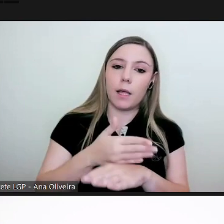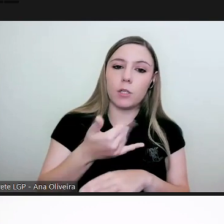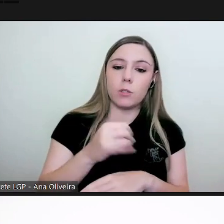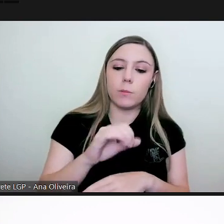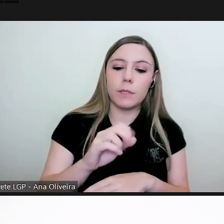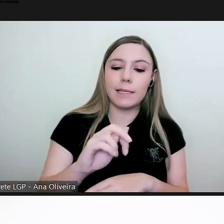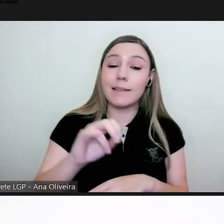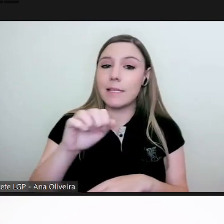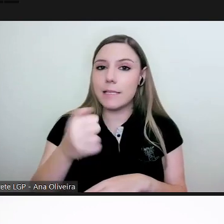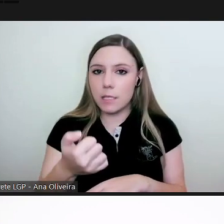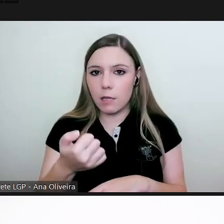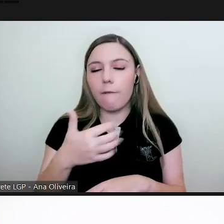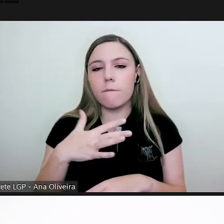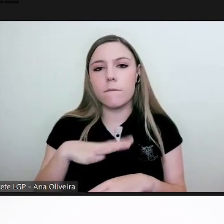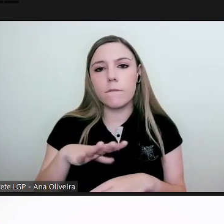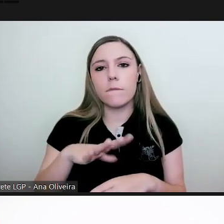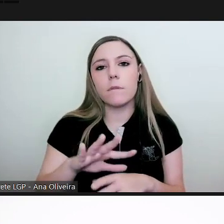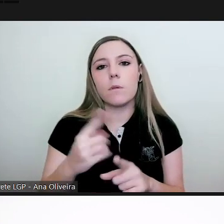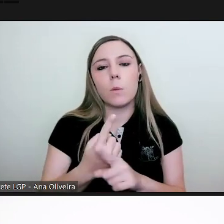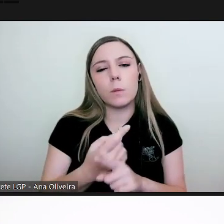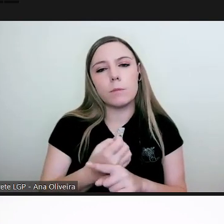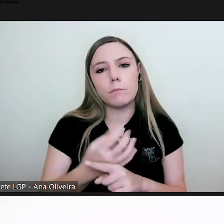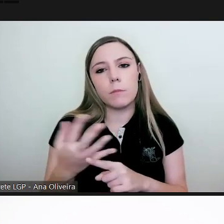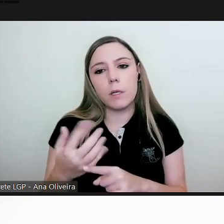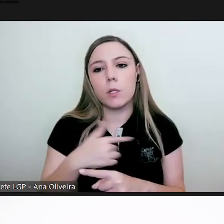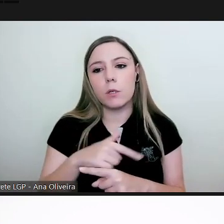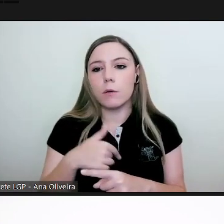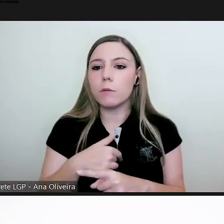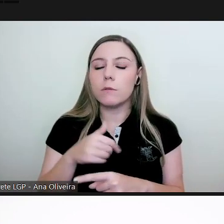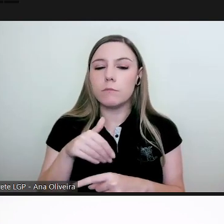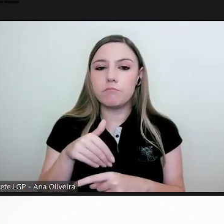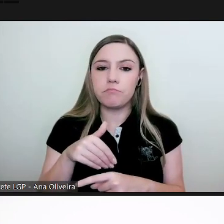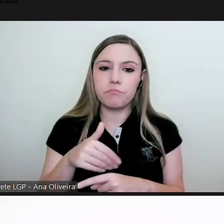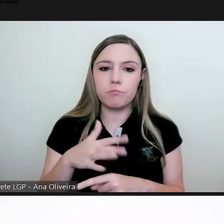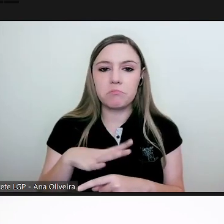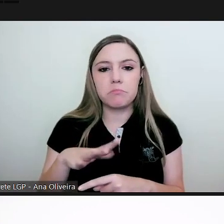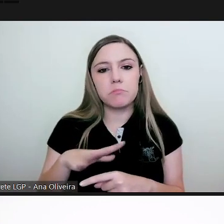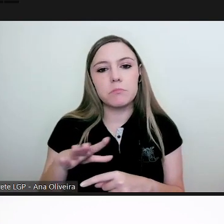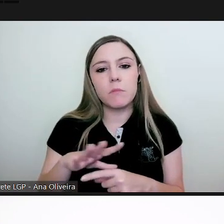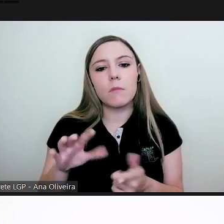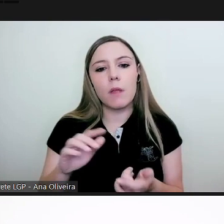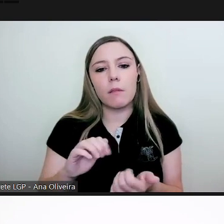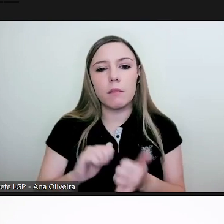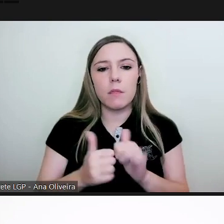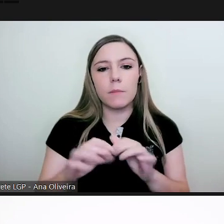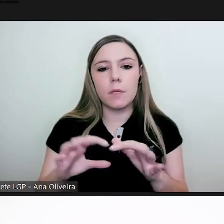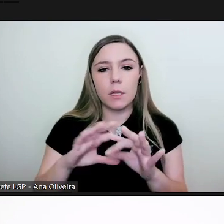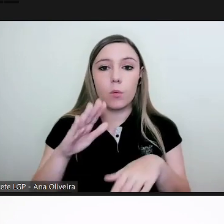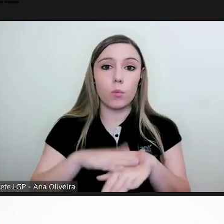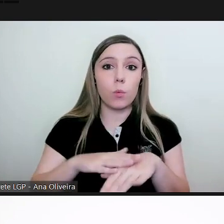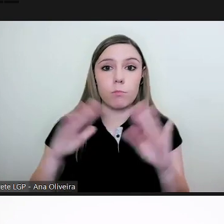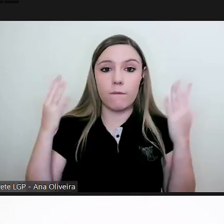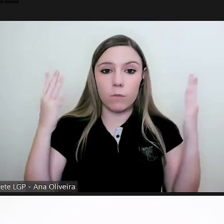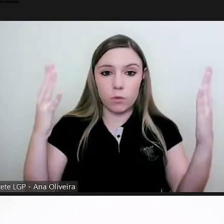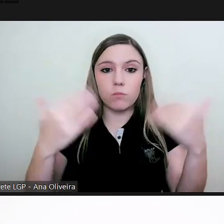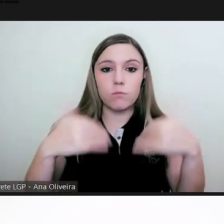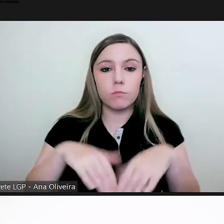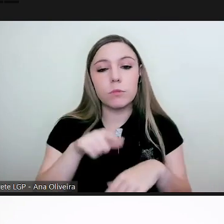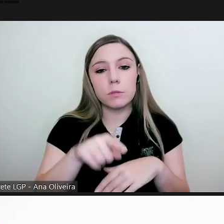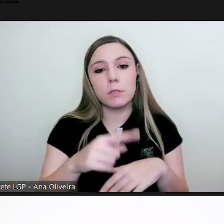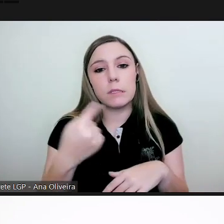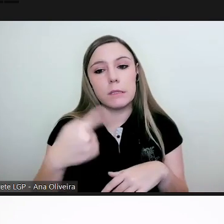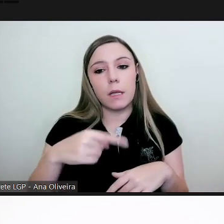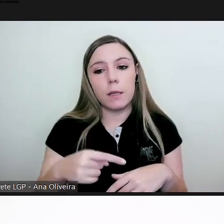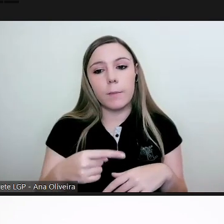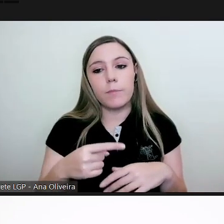emissões residuais que vamos compensar e temos como compensar através da floresta, mas de facto o que tem aqui subjacente é